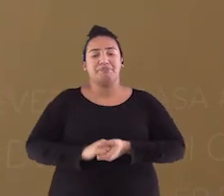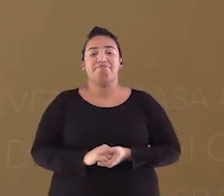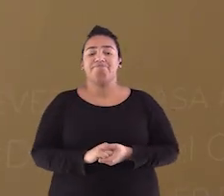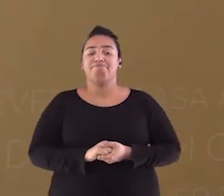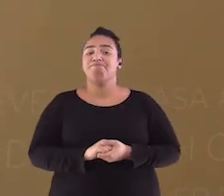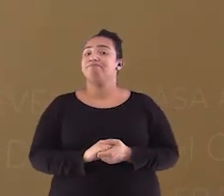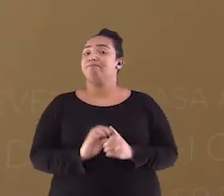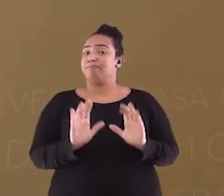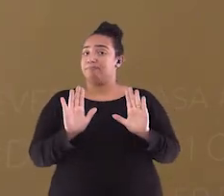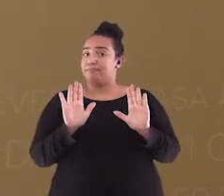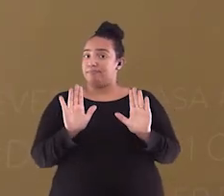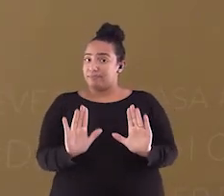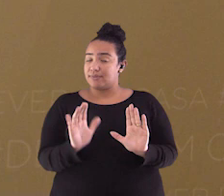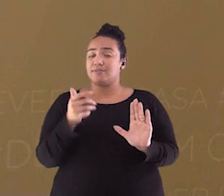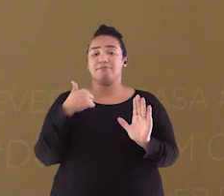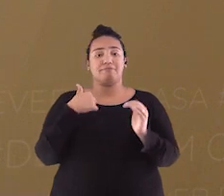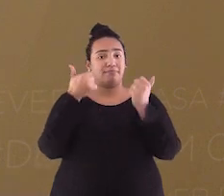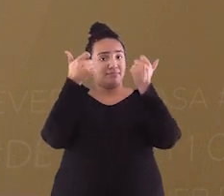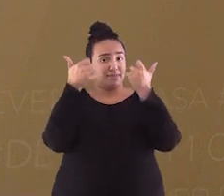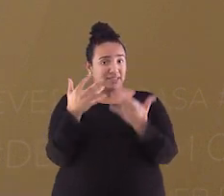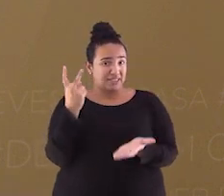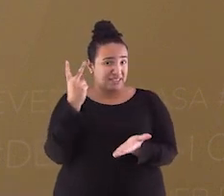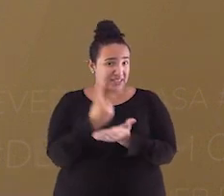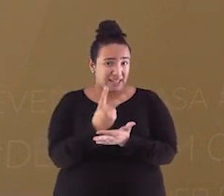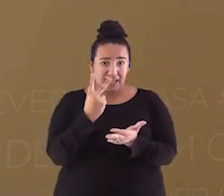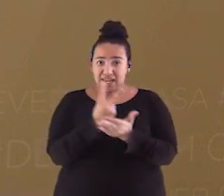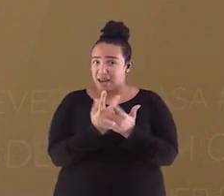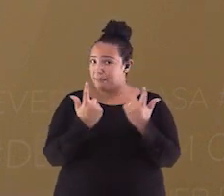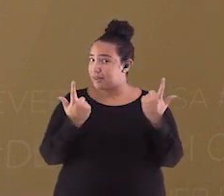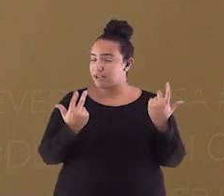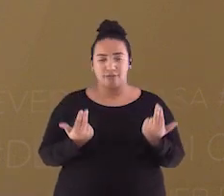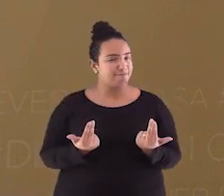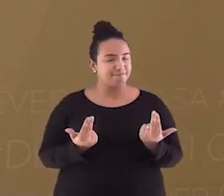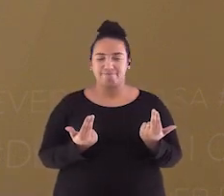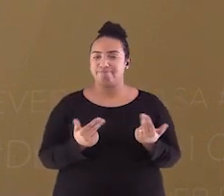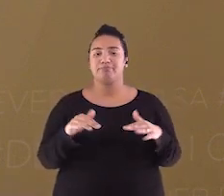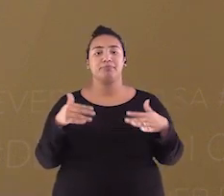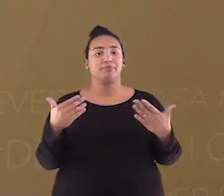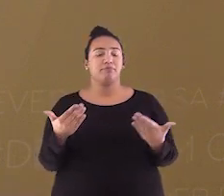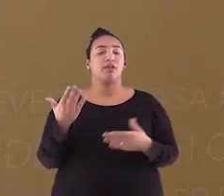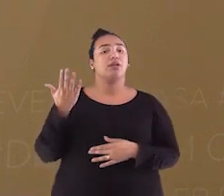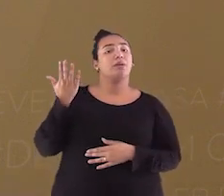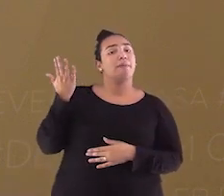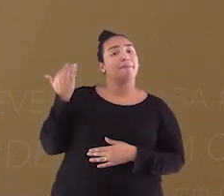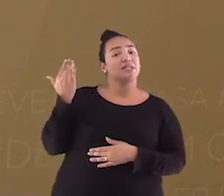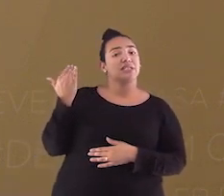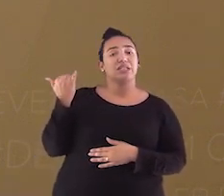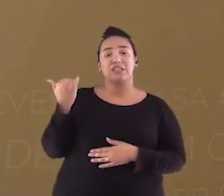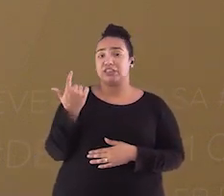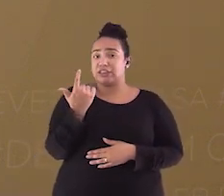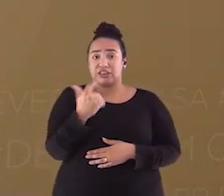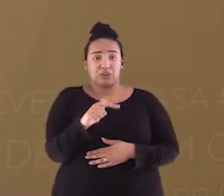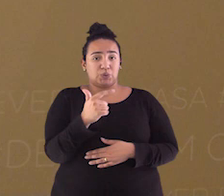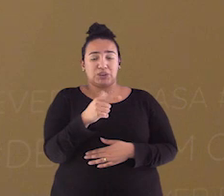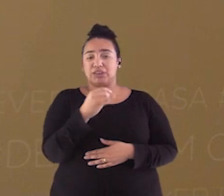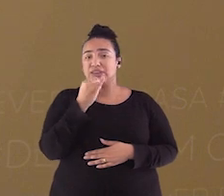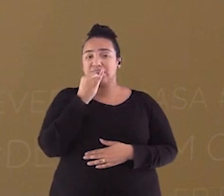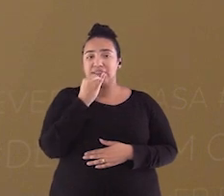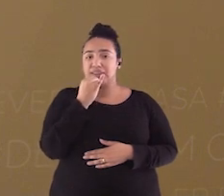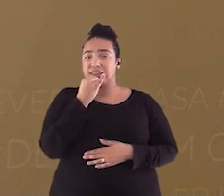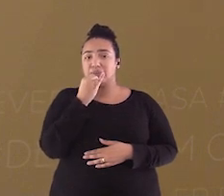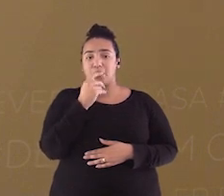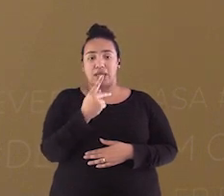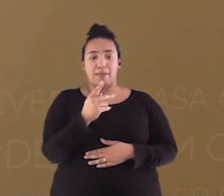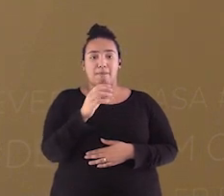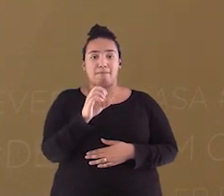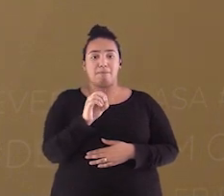Porém, como disse, isso nem sempre foi assim. Na antiguidade, quase não existiam povos que